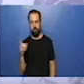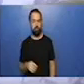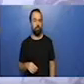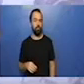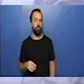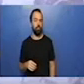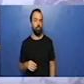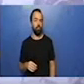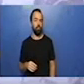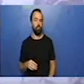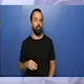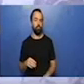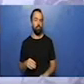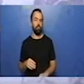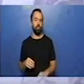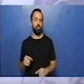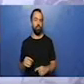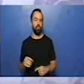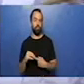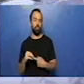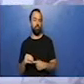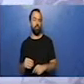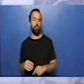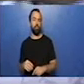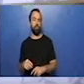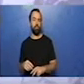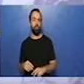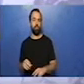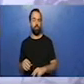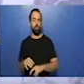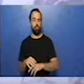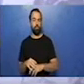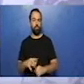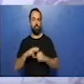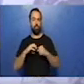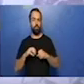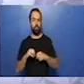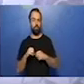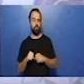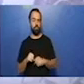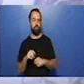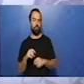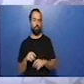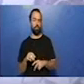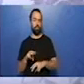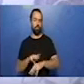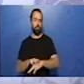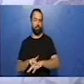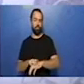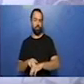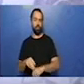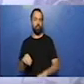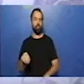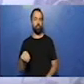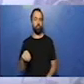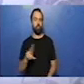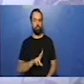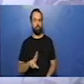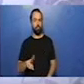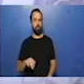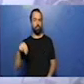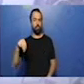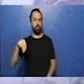protozoário é o agente causador da malária, ou seja, o Plasmodium. Nessa figura, apesar de não